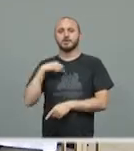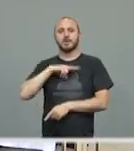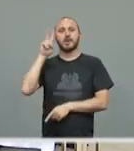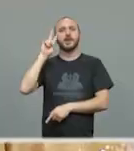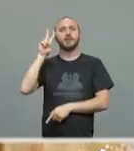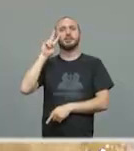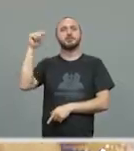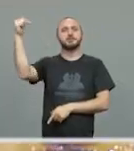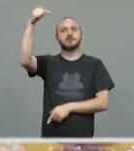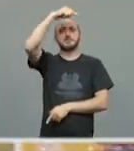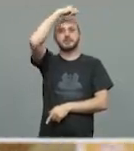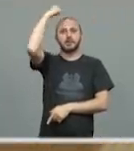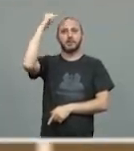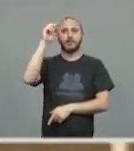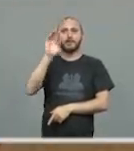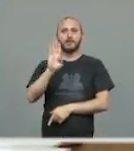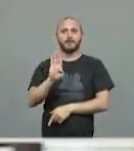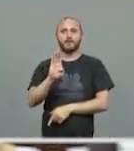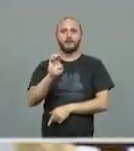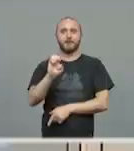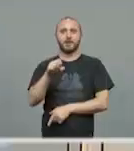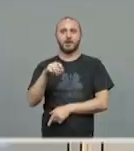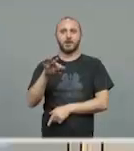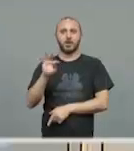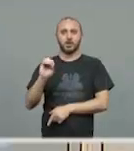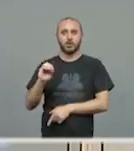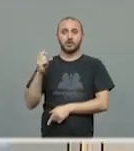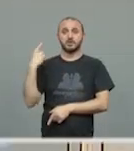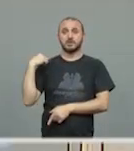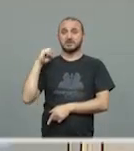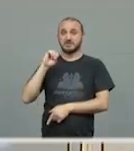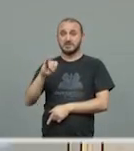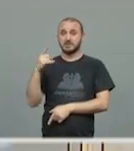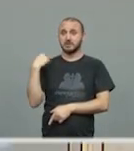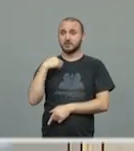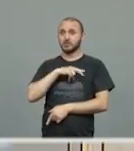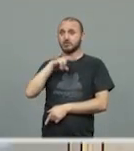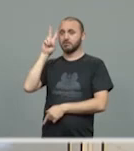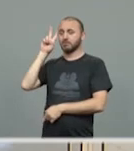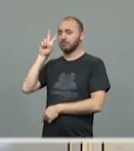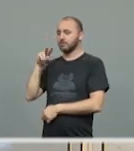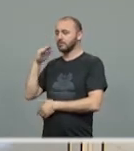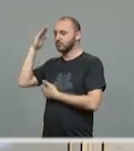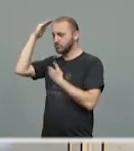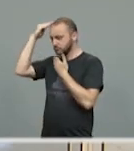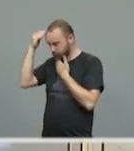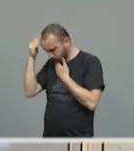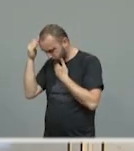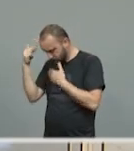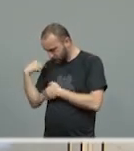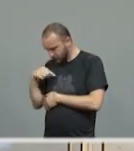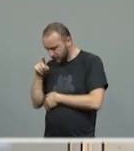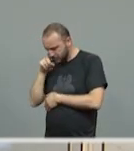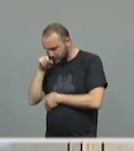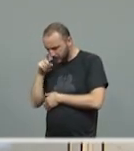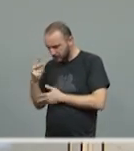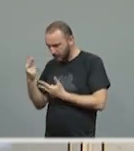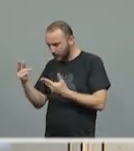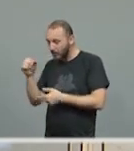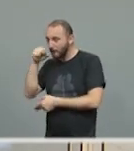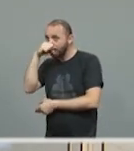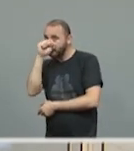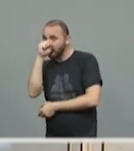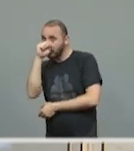Bento. Se nós vivemos com a cabeça para baixo, nós teremos o perigo de sermos igual